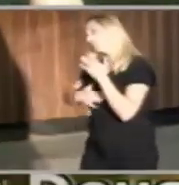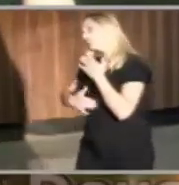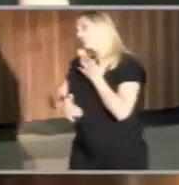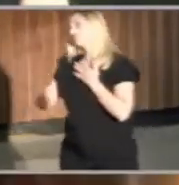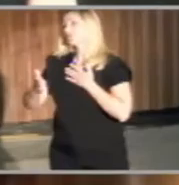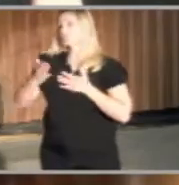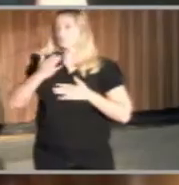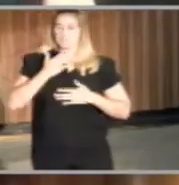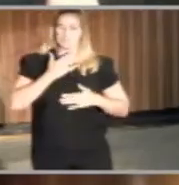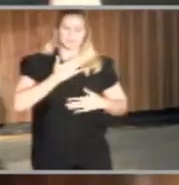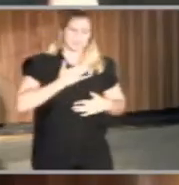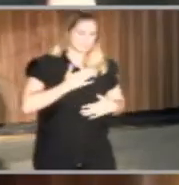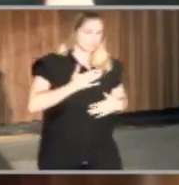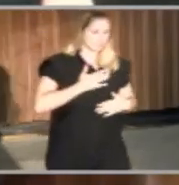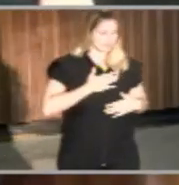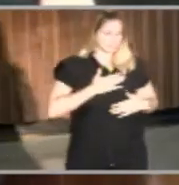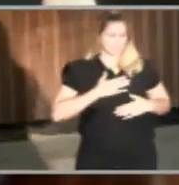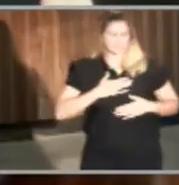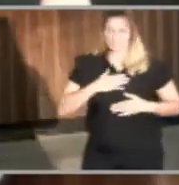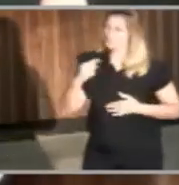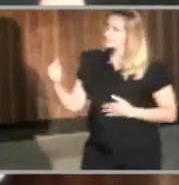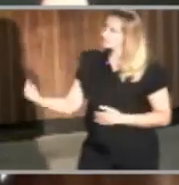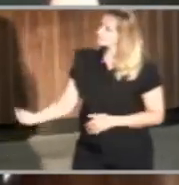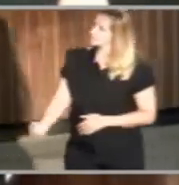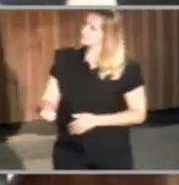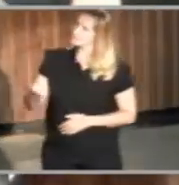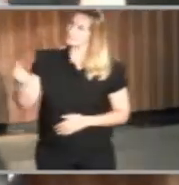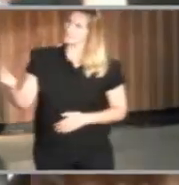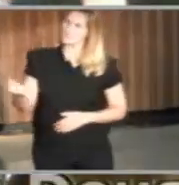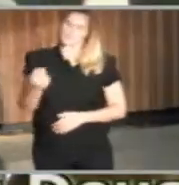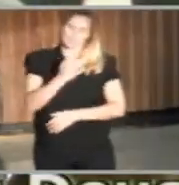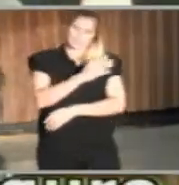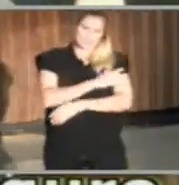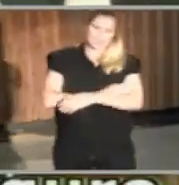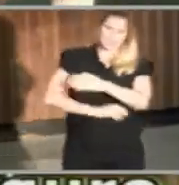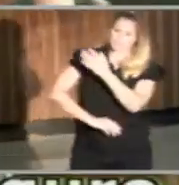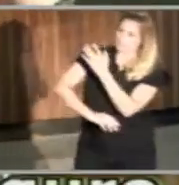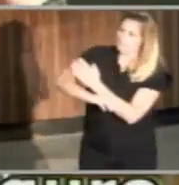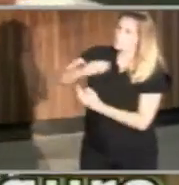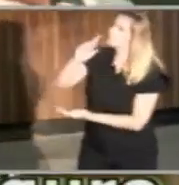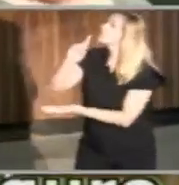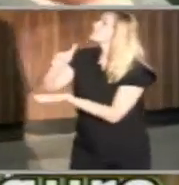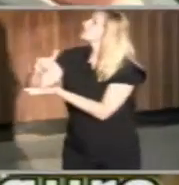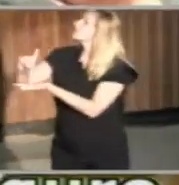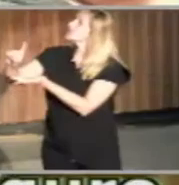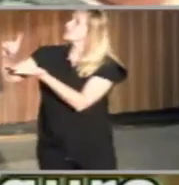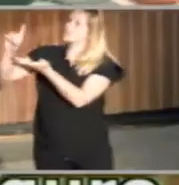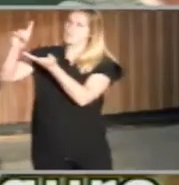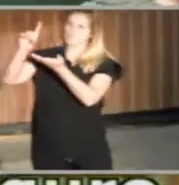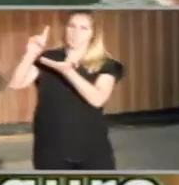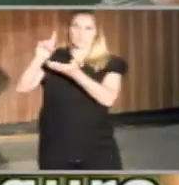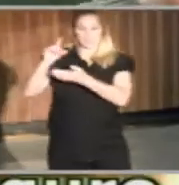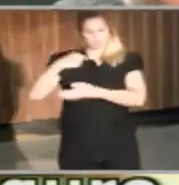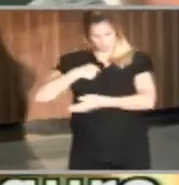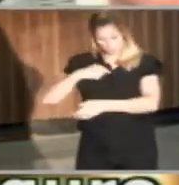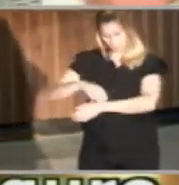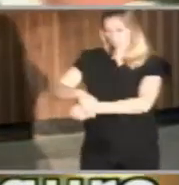Descansando nos eternos braços do meu Deus. Vou